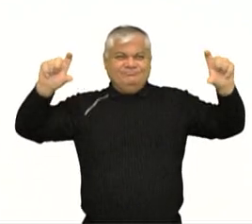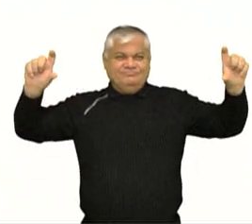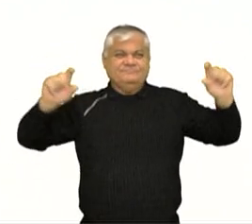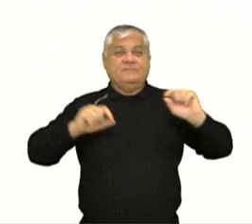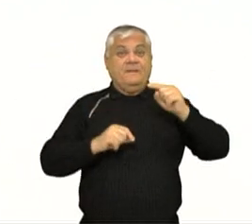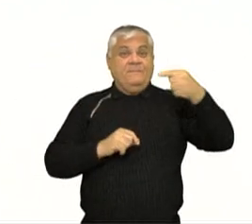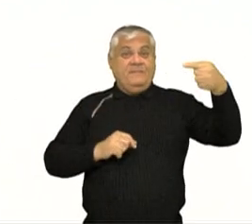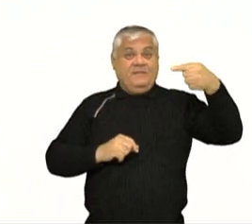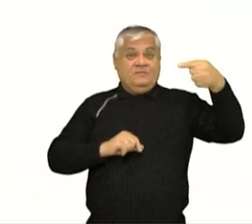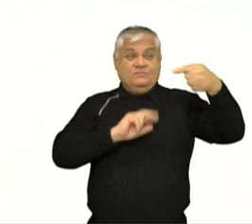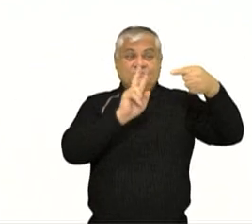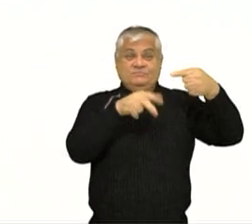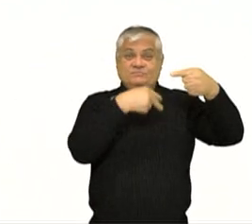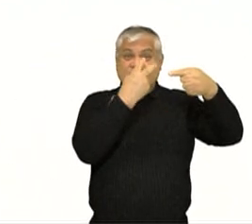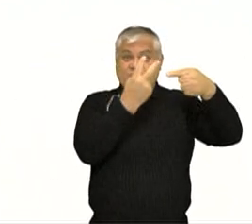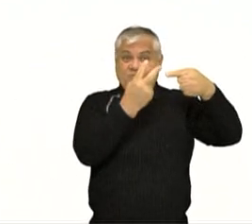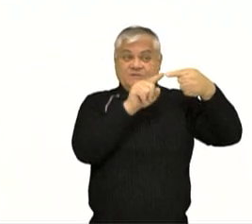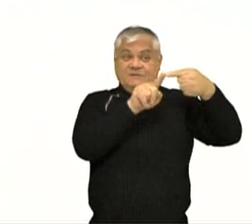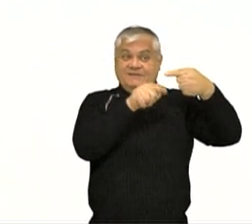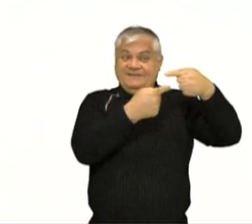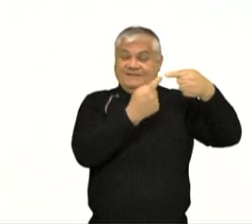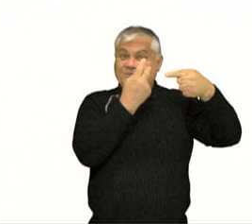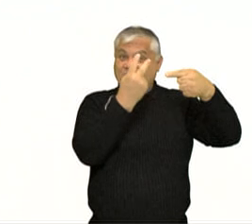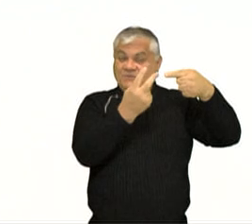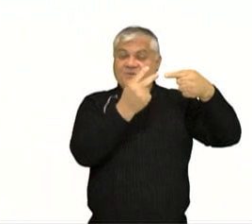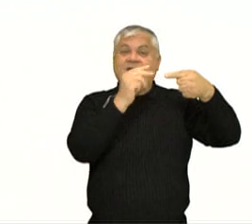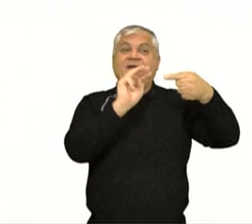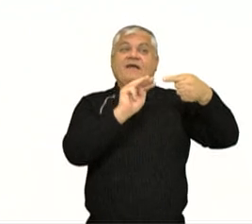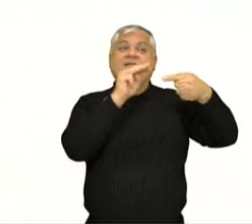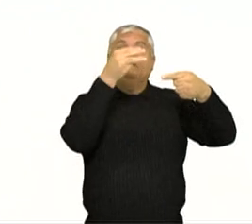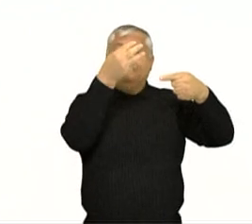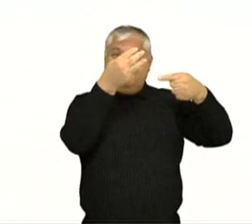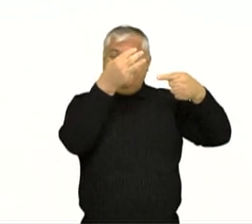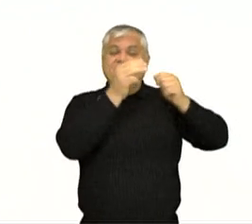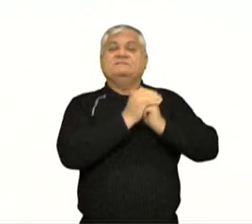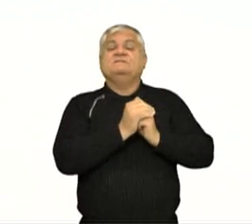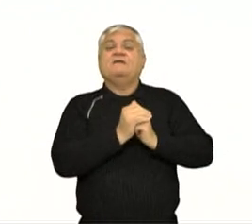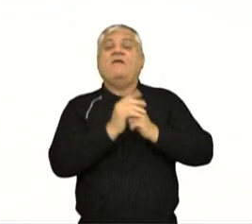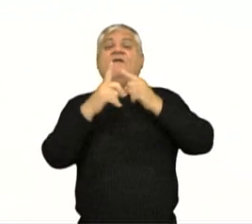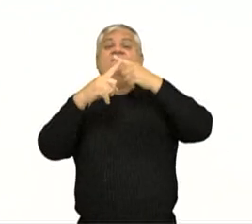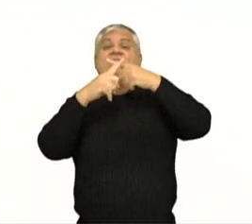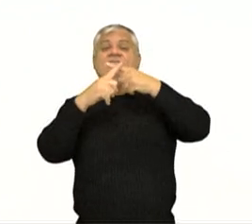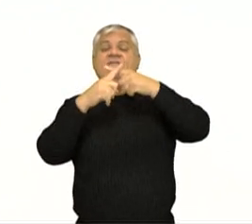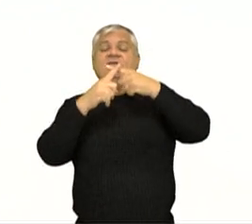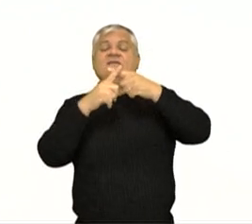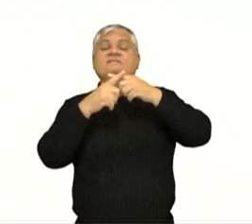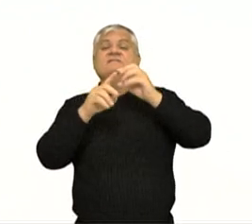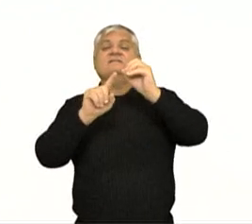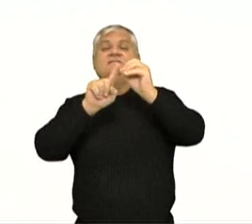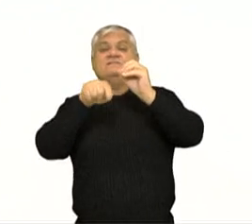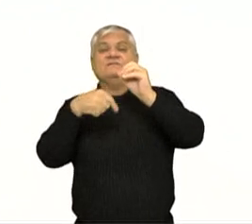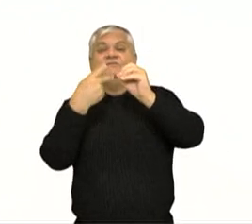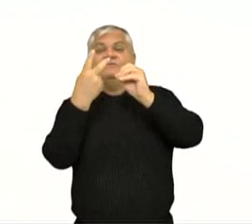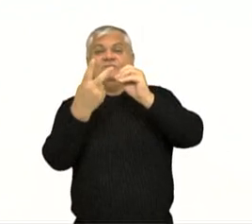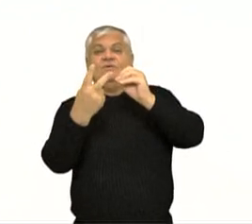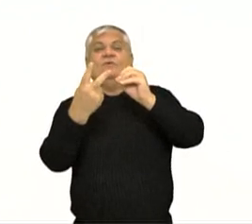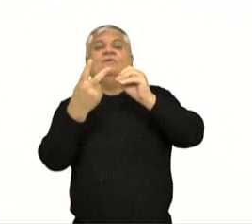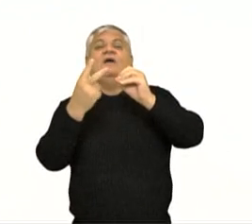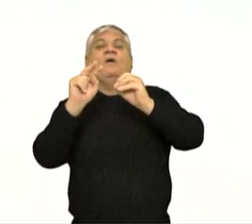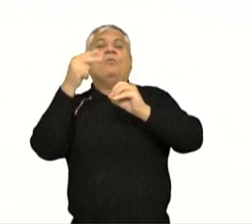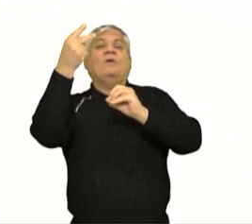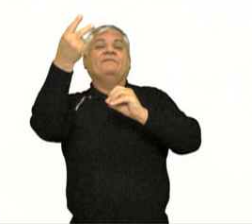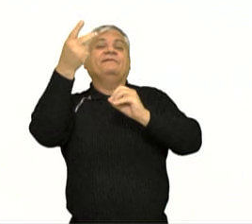menos 2 décimos elevado ao cubo vezes menos 2 décimos elevado